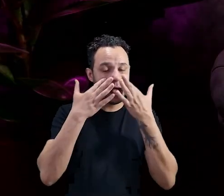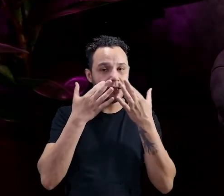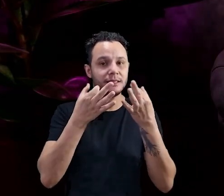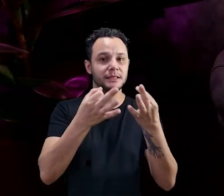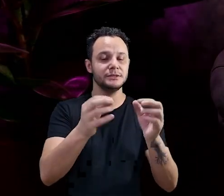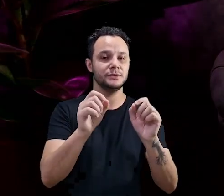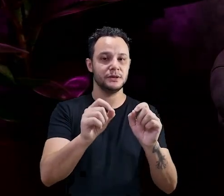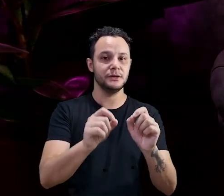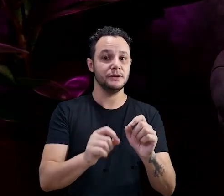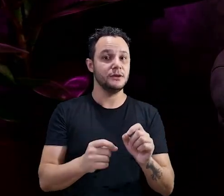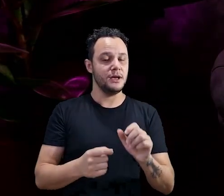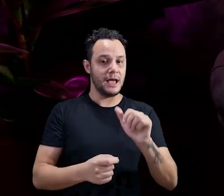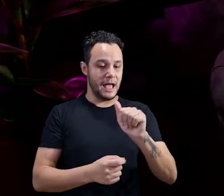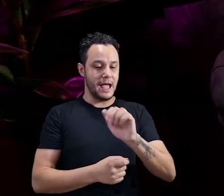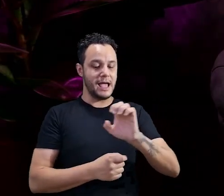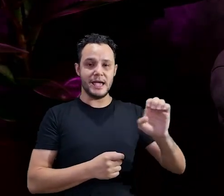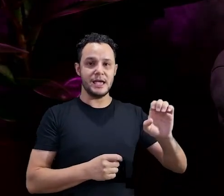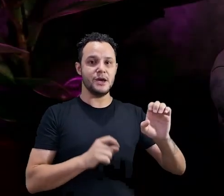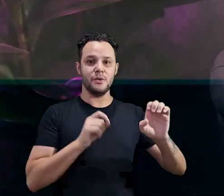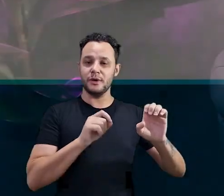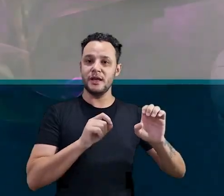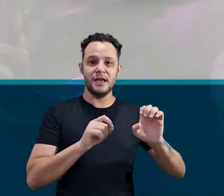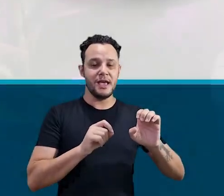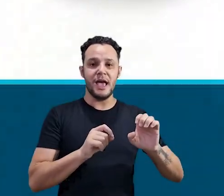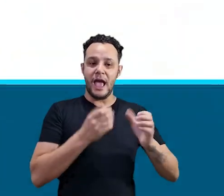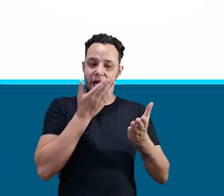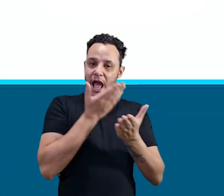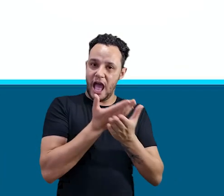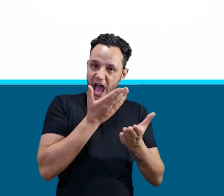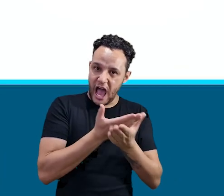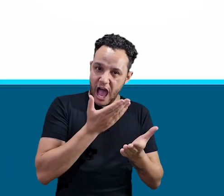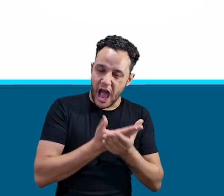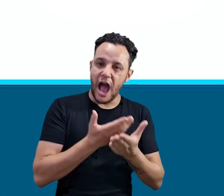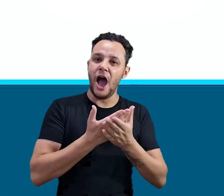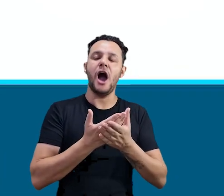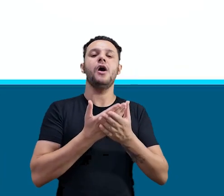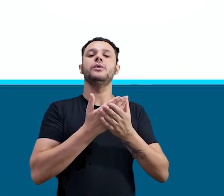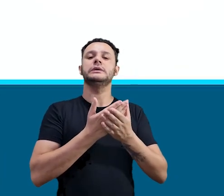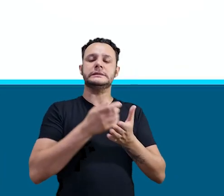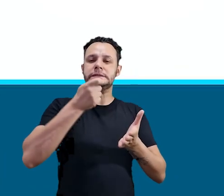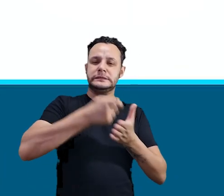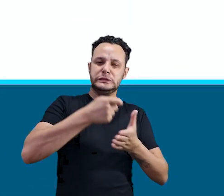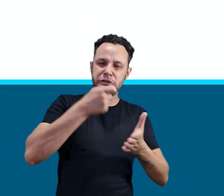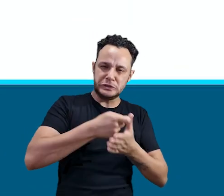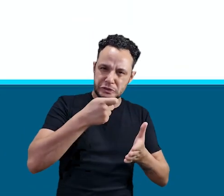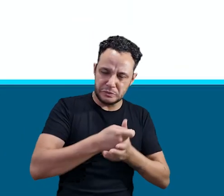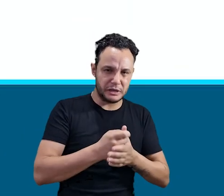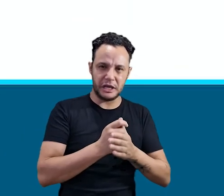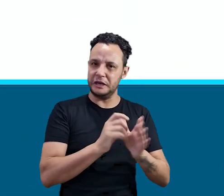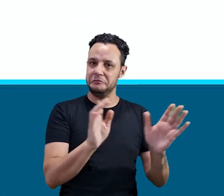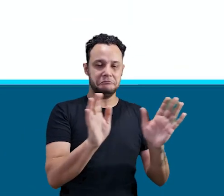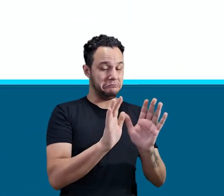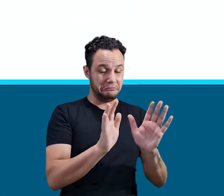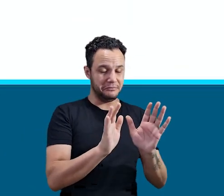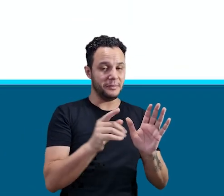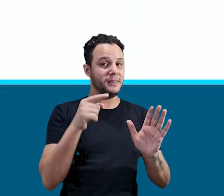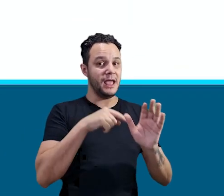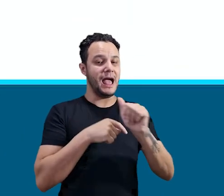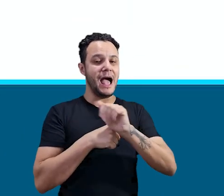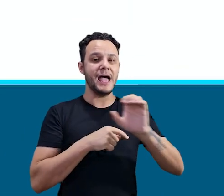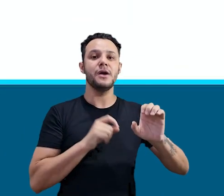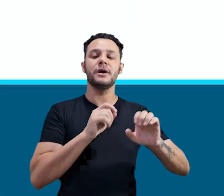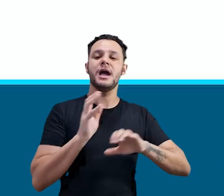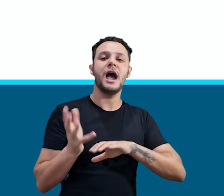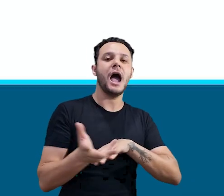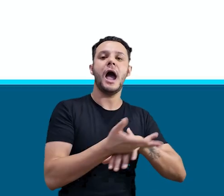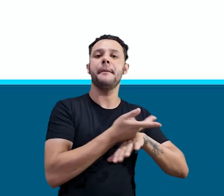vou retornar, é que o AE não é um ambiente de reforço escolar. Okay? O AE é um ambiente